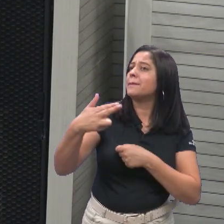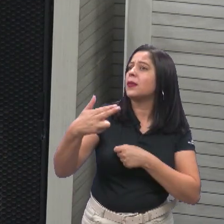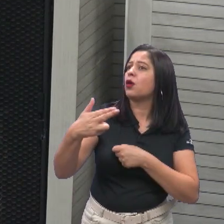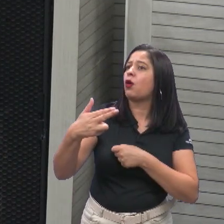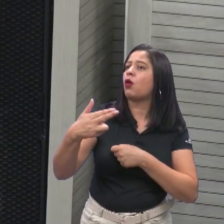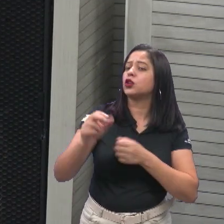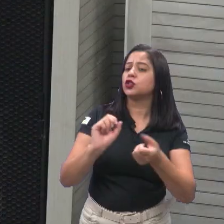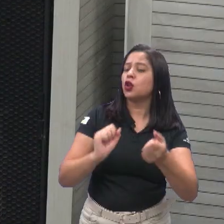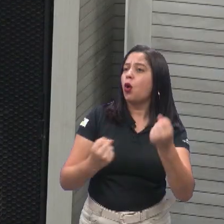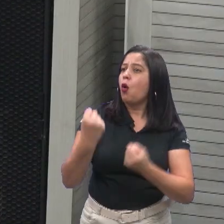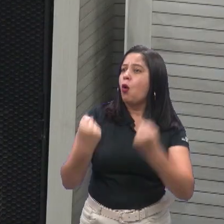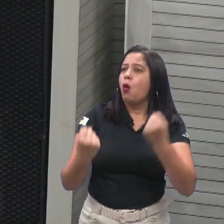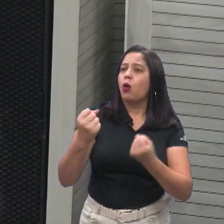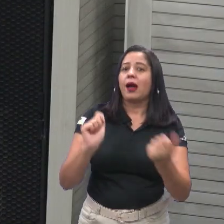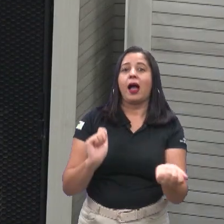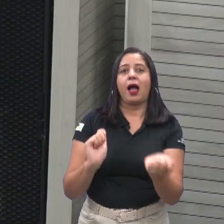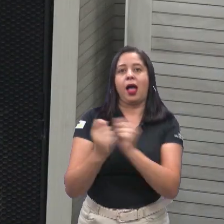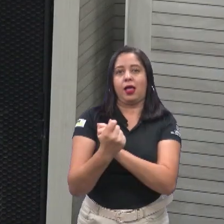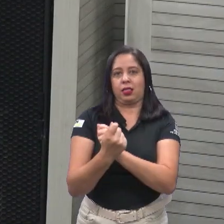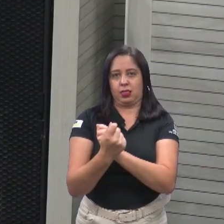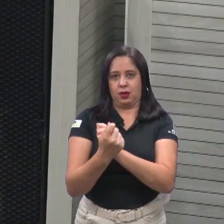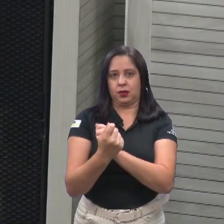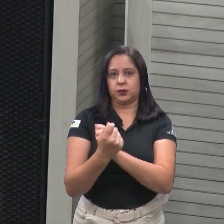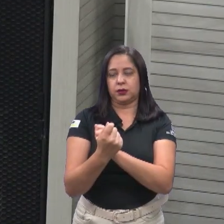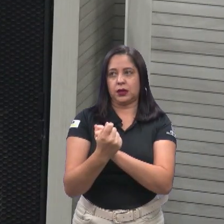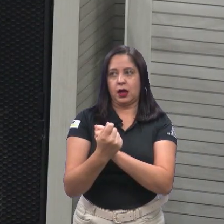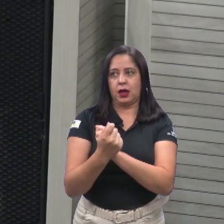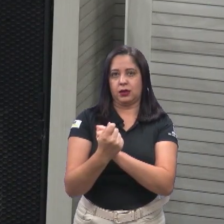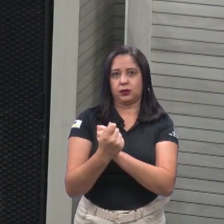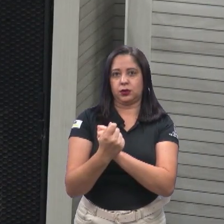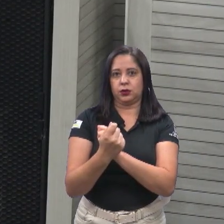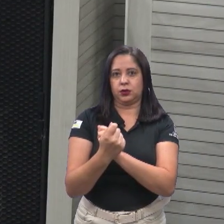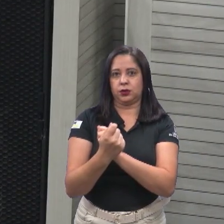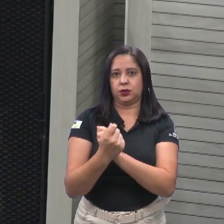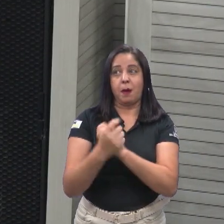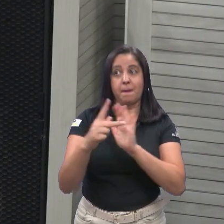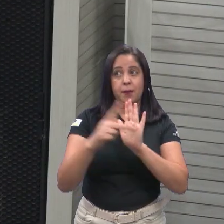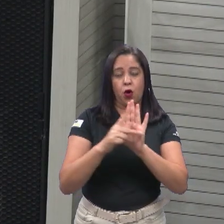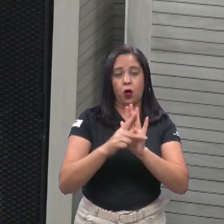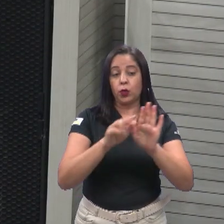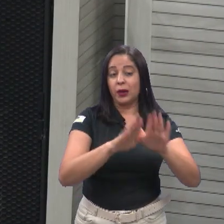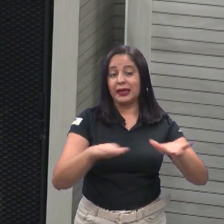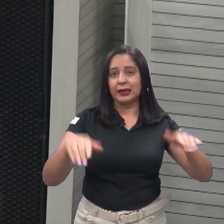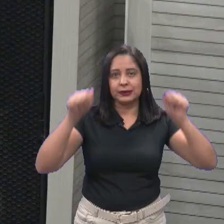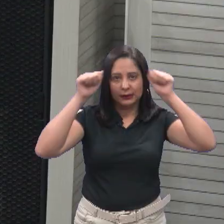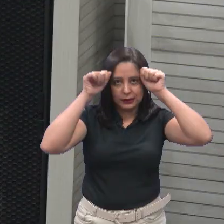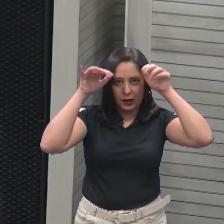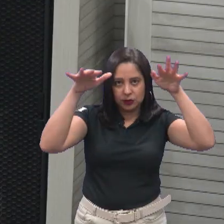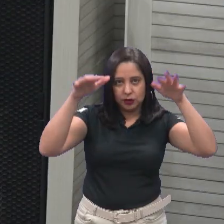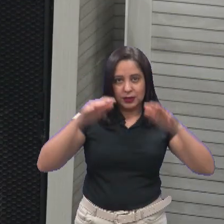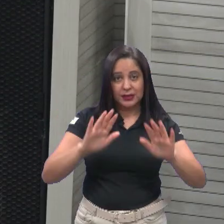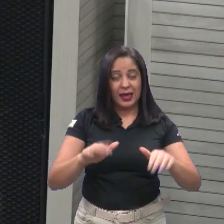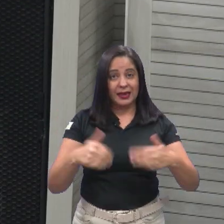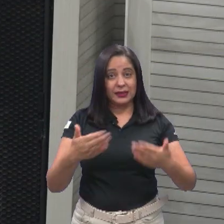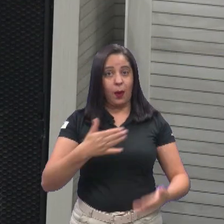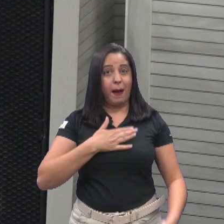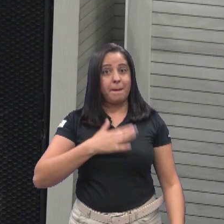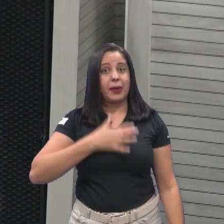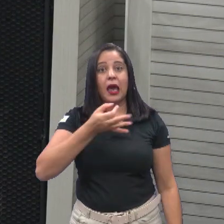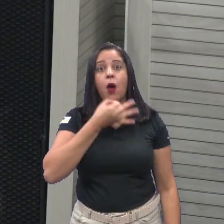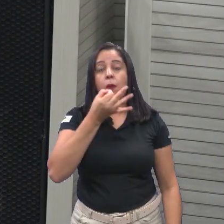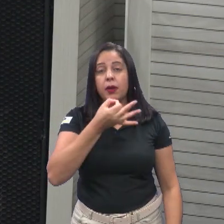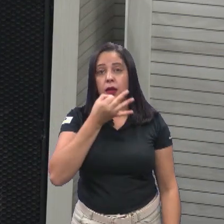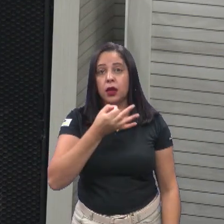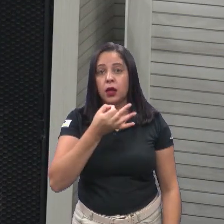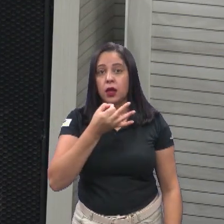carro adaptado dos nossos PCDs autistas da cidade de São José dos Campos. Então, o meu posicionamento é que eu sou a favor